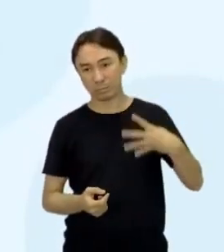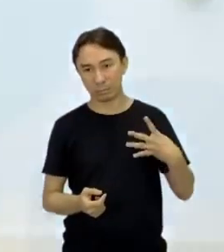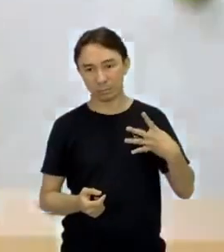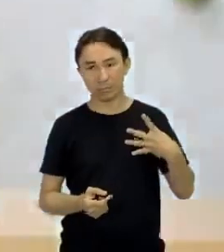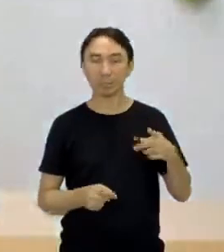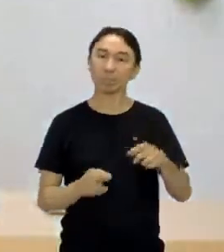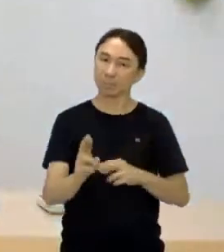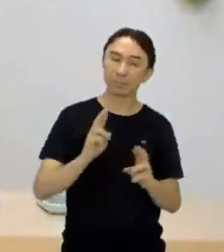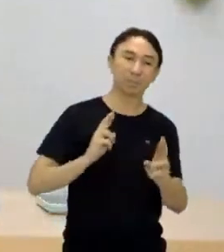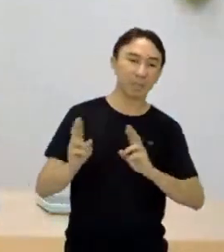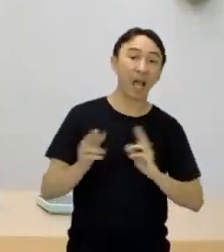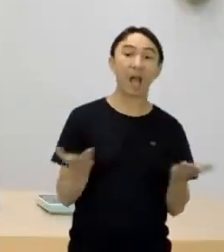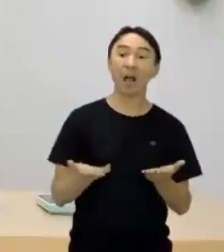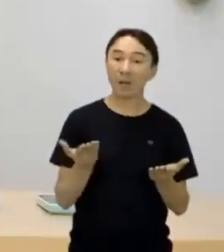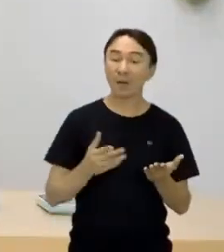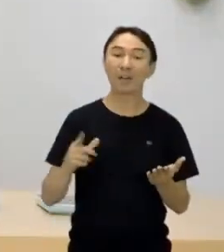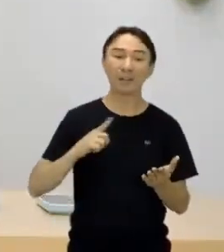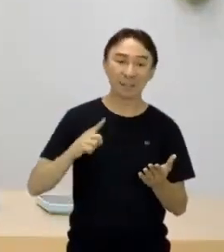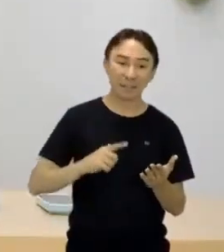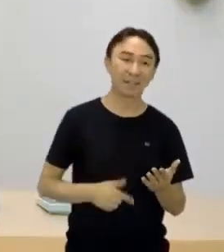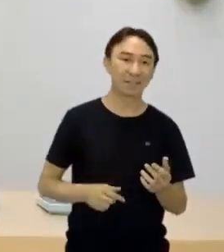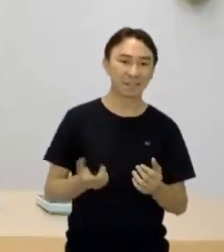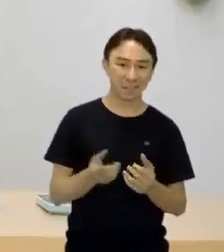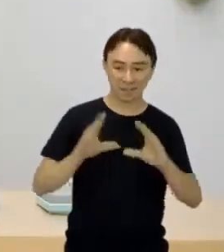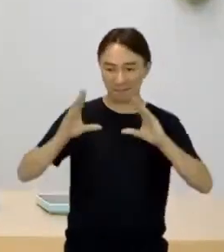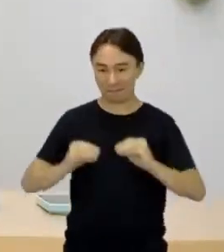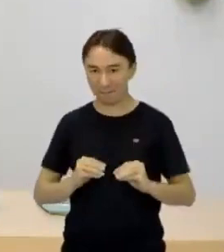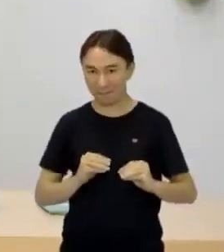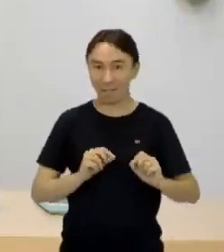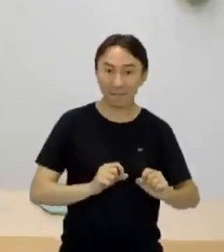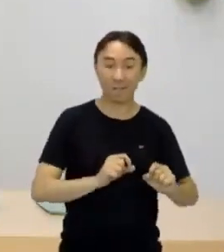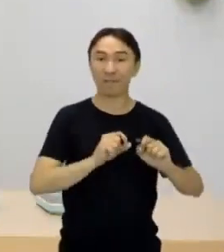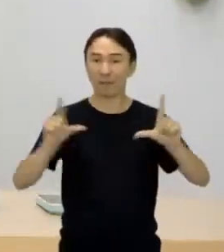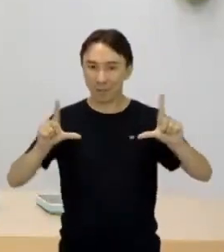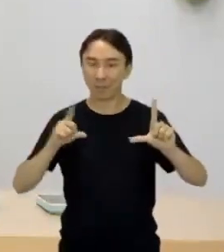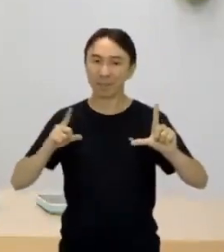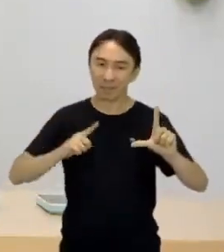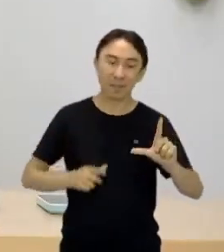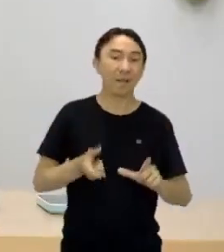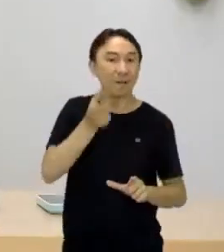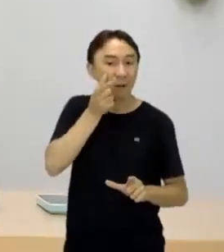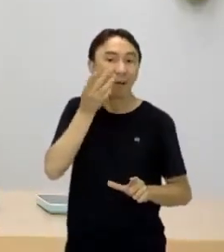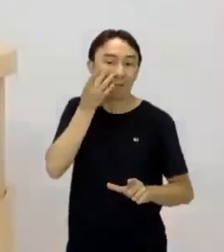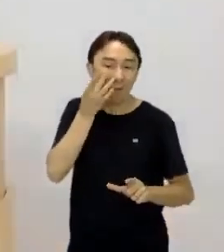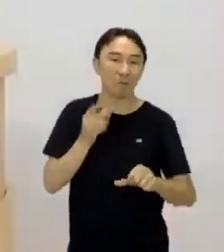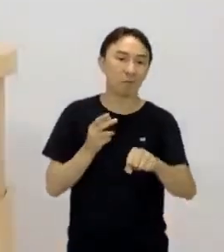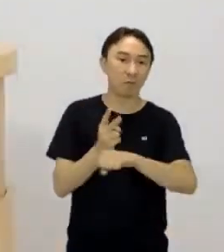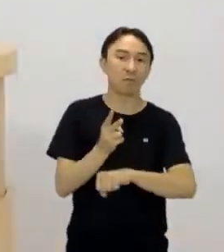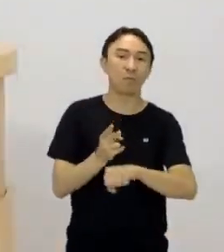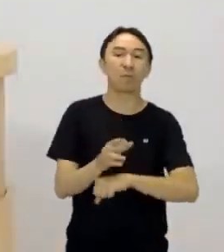na interação, né? Quem continuar aí, né, participe aí da interação ao vivo. Daqui a pouco a gente volta.